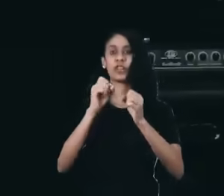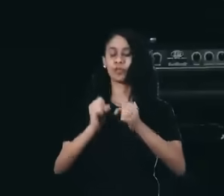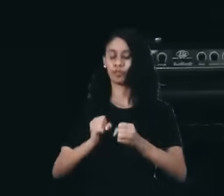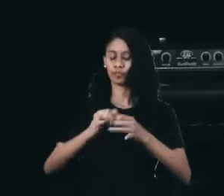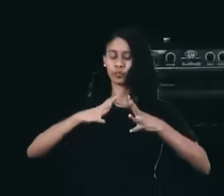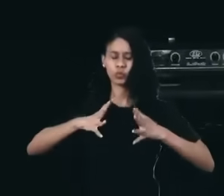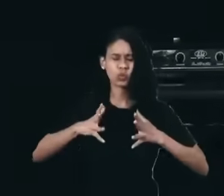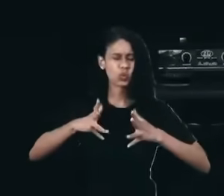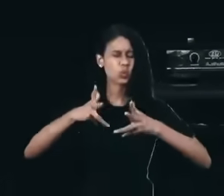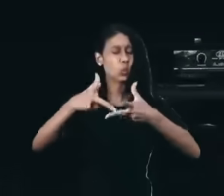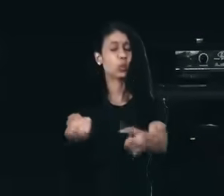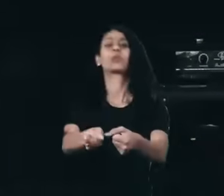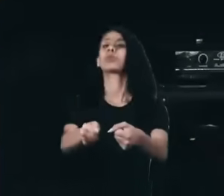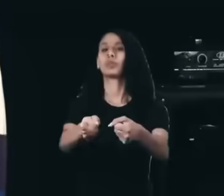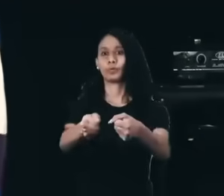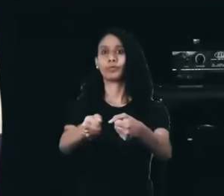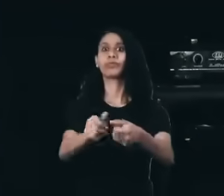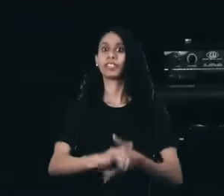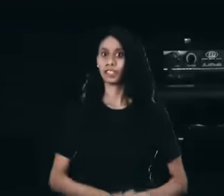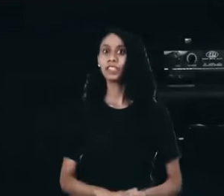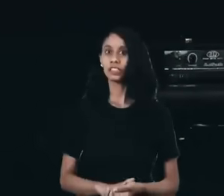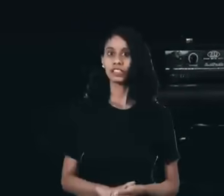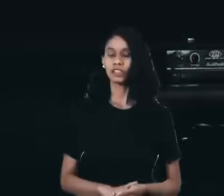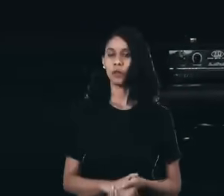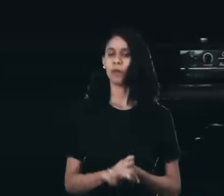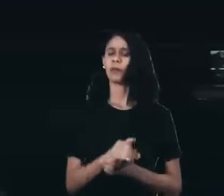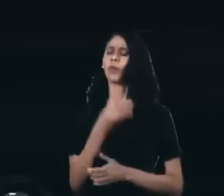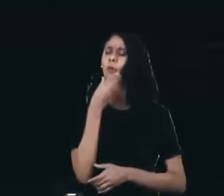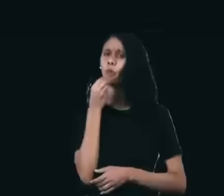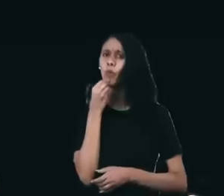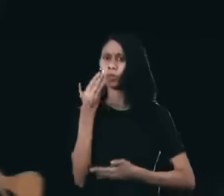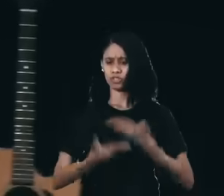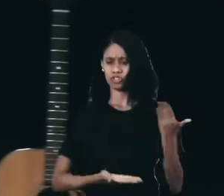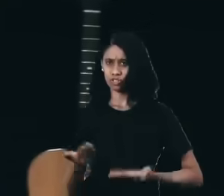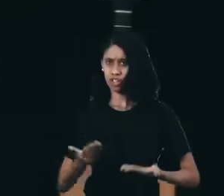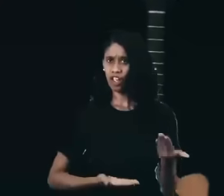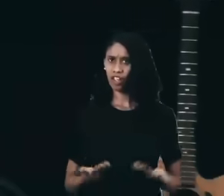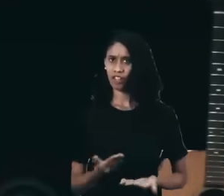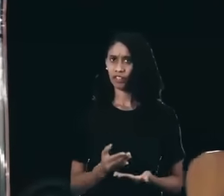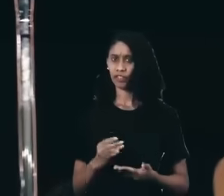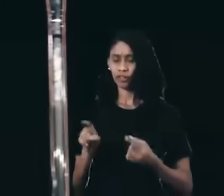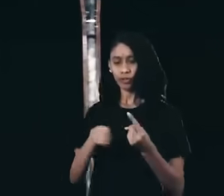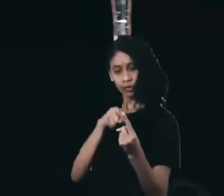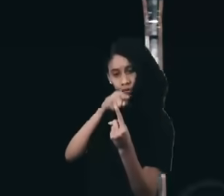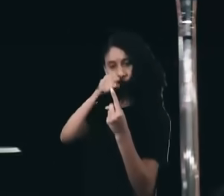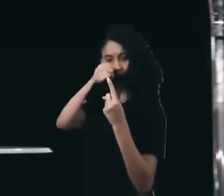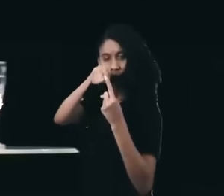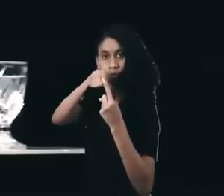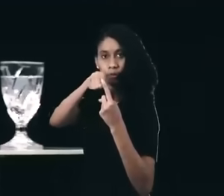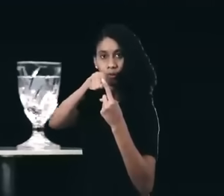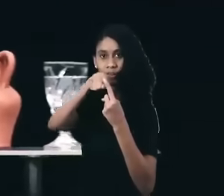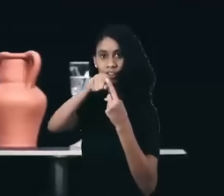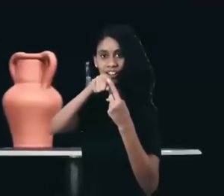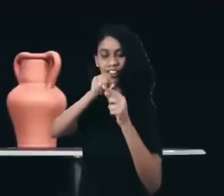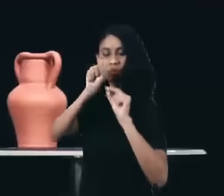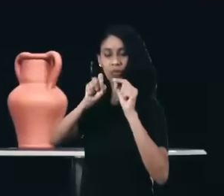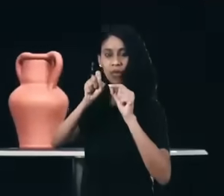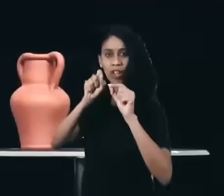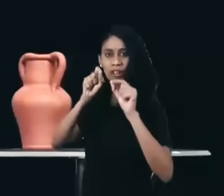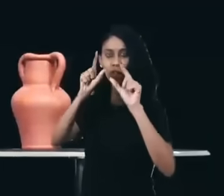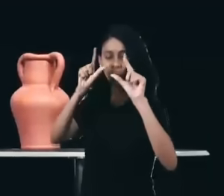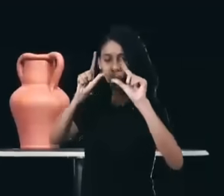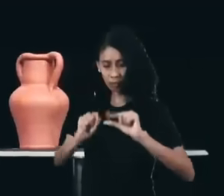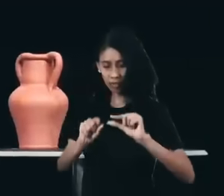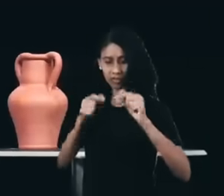plenitude. Eliezer não foi em busca do seu alvo de achar uma mulher com menos do que